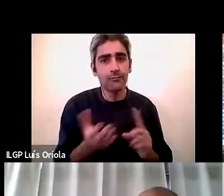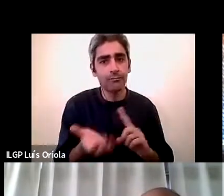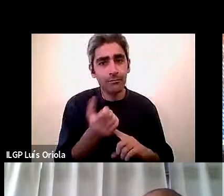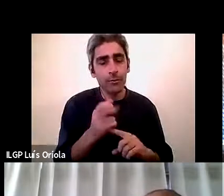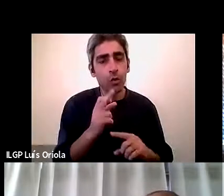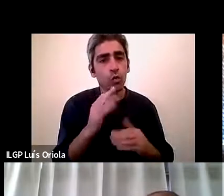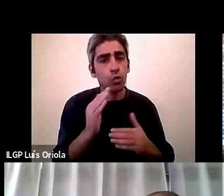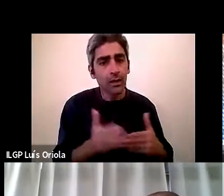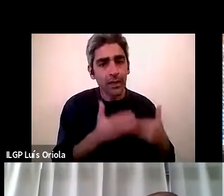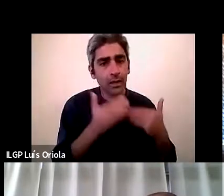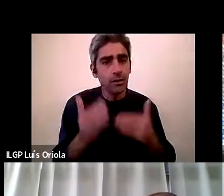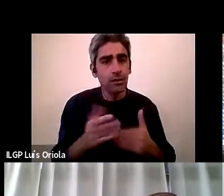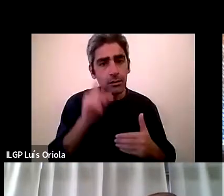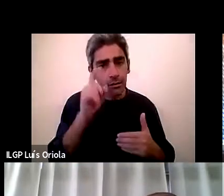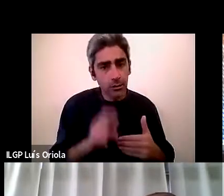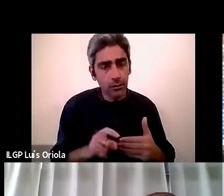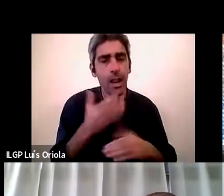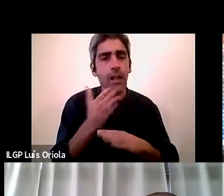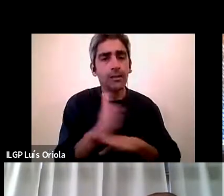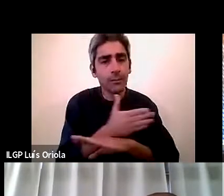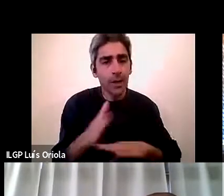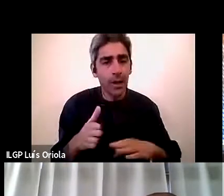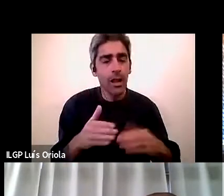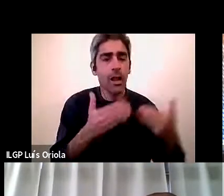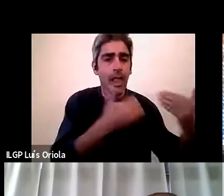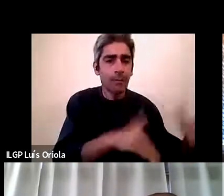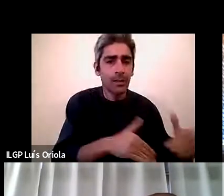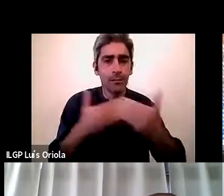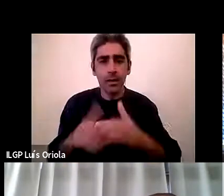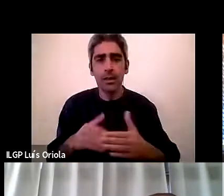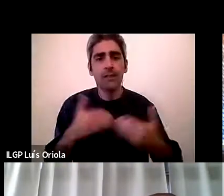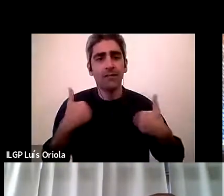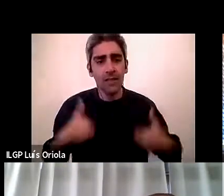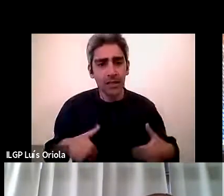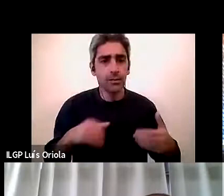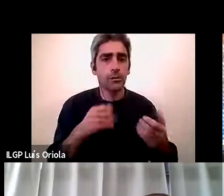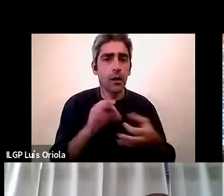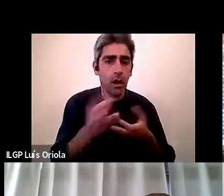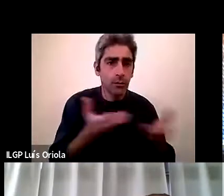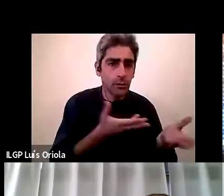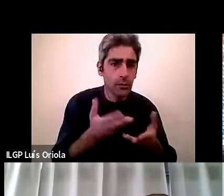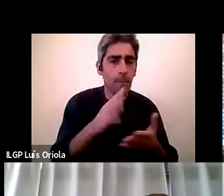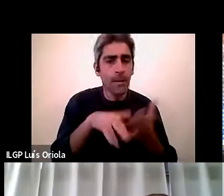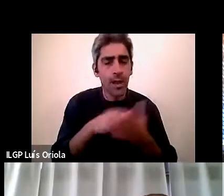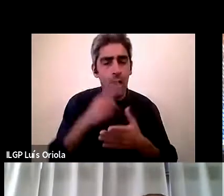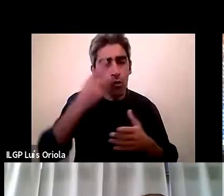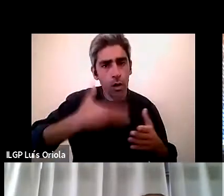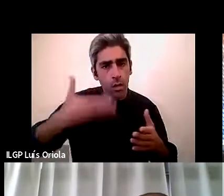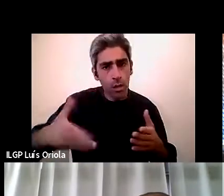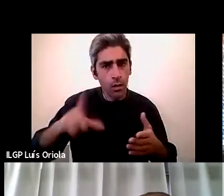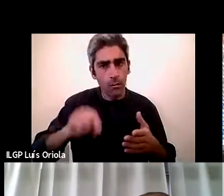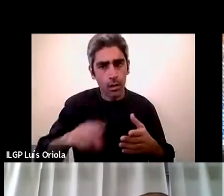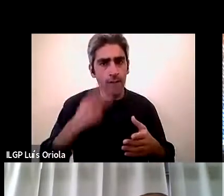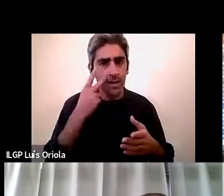rotinas, estabelecer limites físicos, relacionais e de horários, planear com antecedência as atividades do dia a dia, incluindo esta